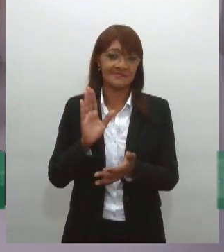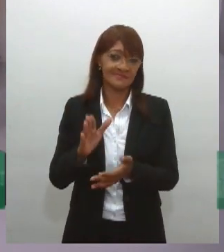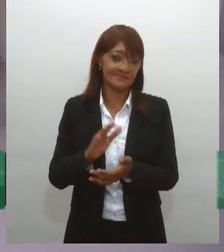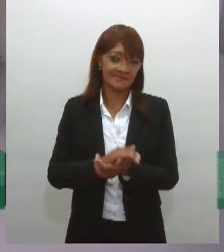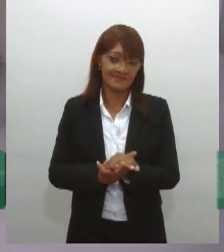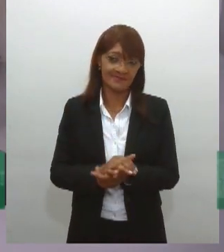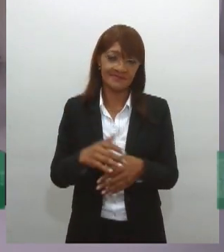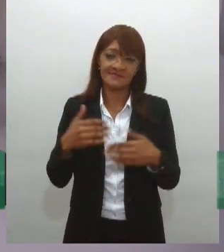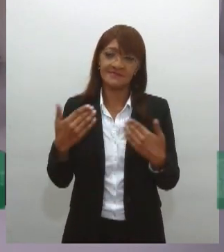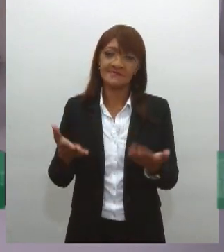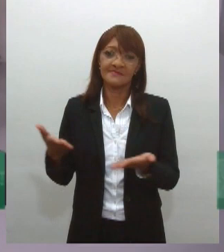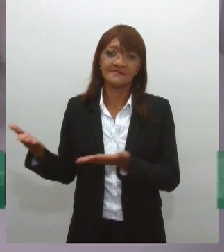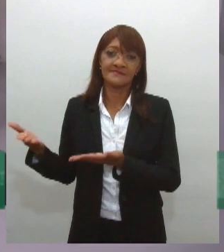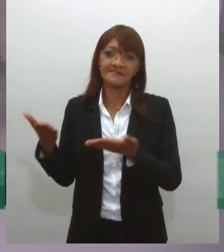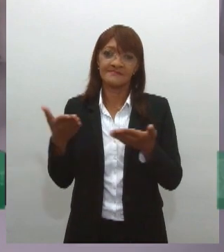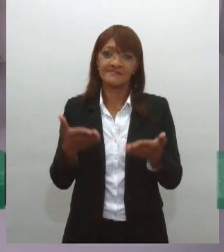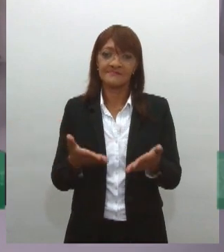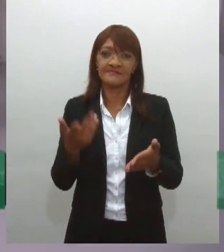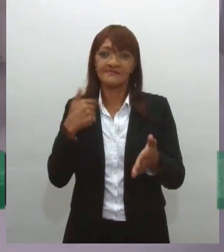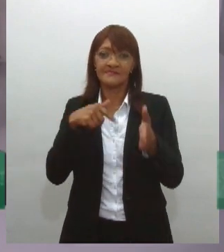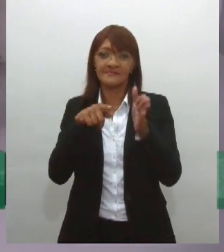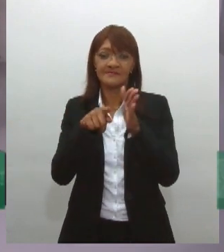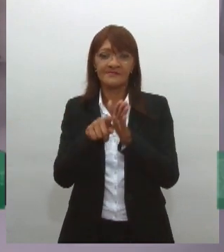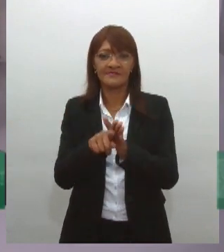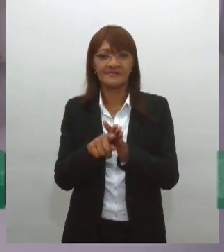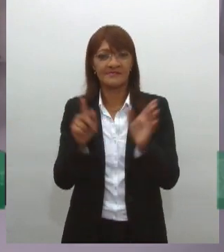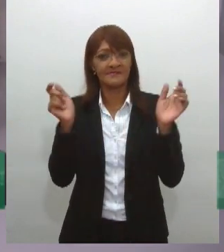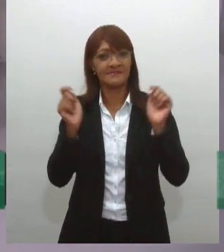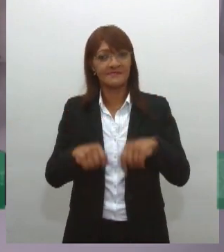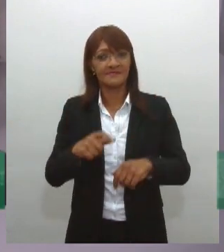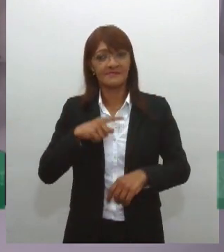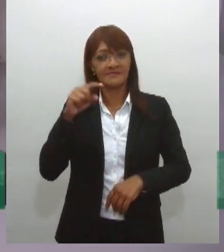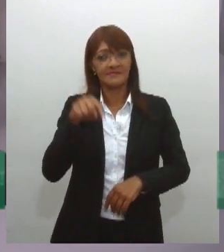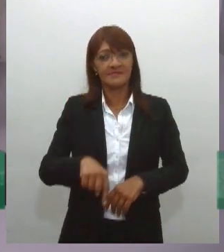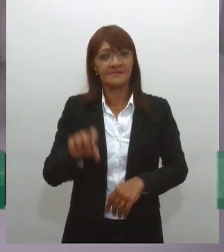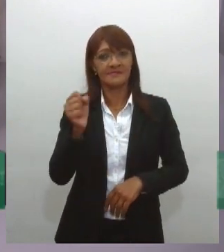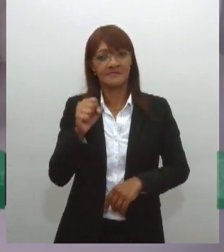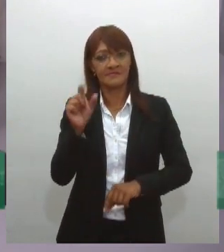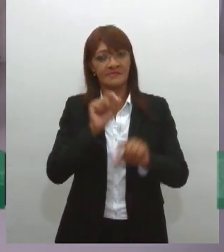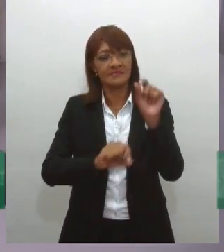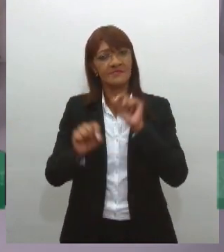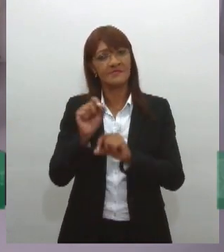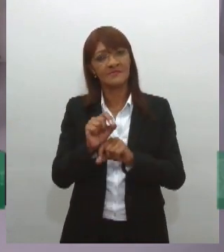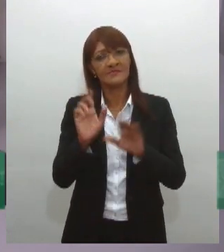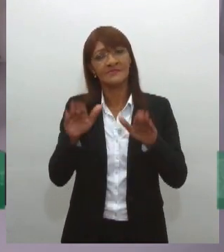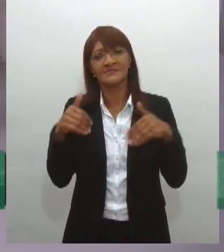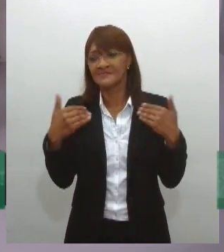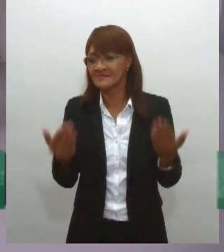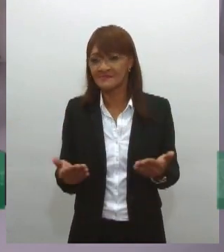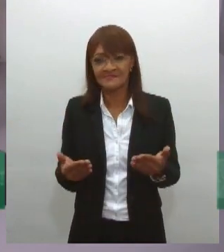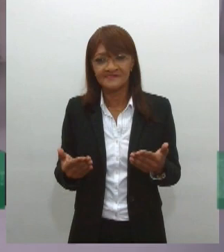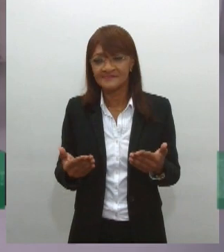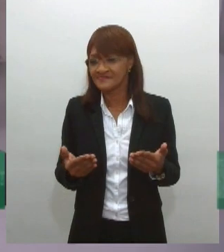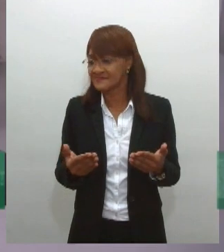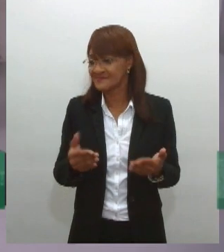aí a pergunta que acho que todo mundo em Sergipe está se perguntando: como que a gente vai